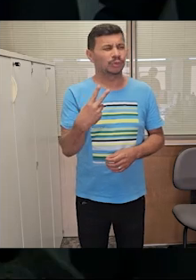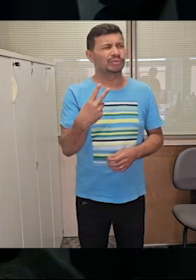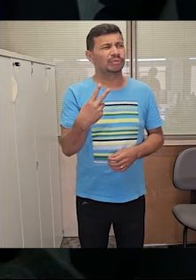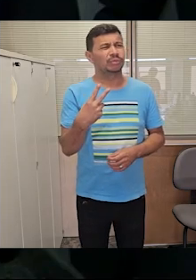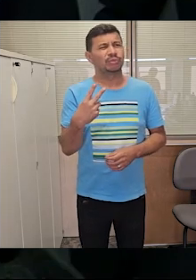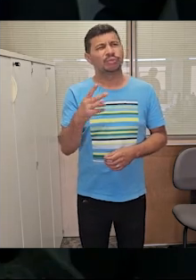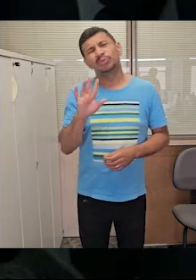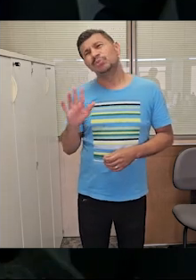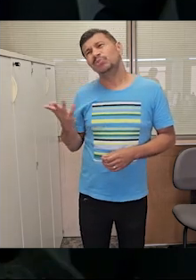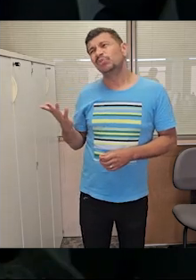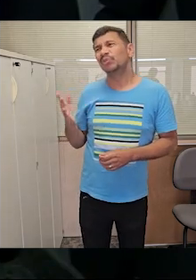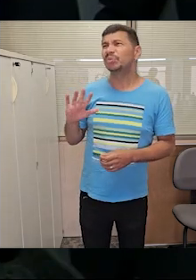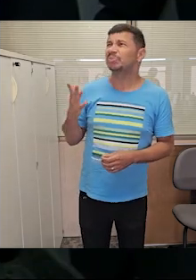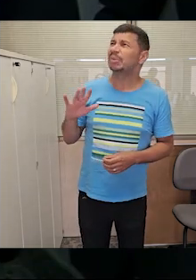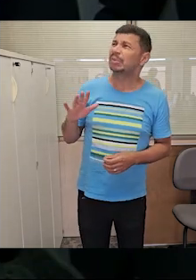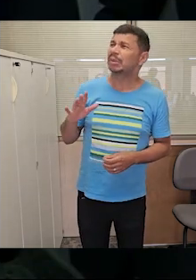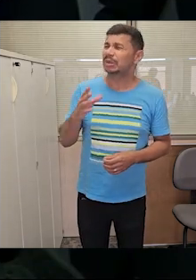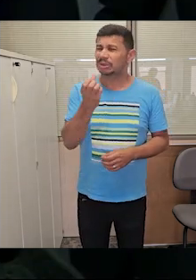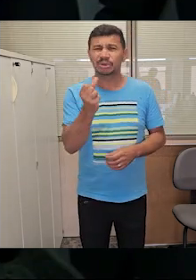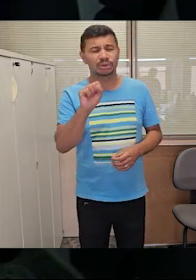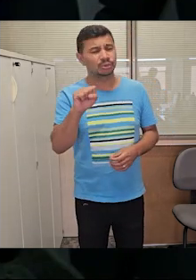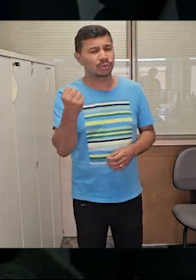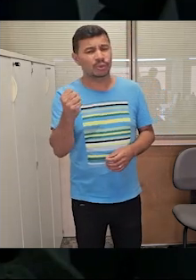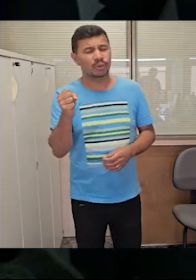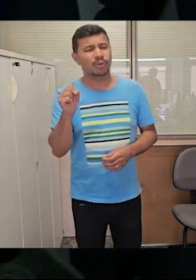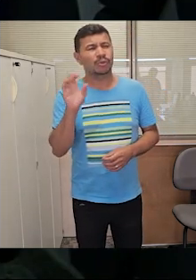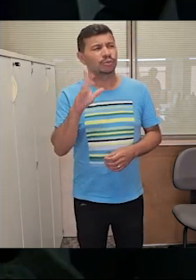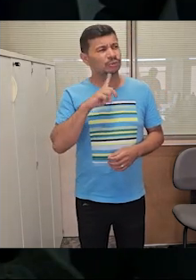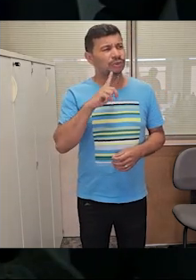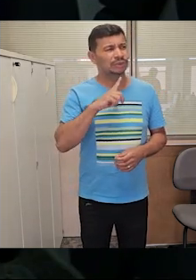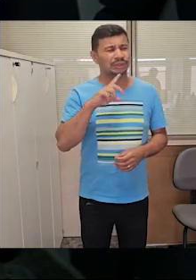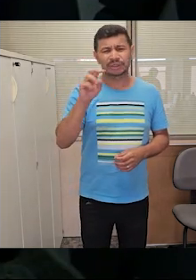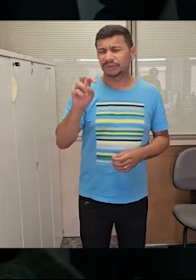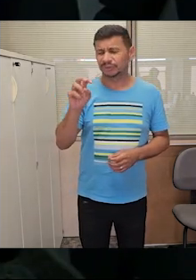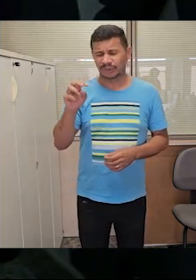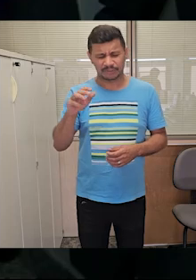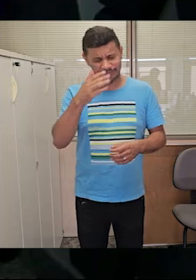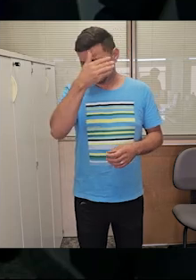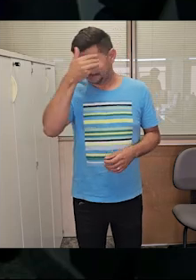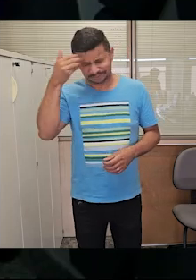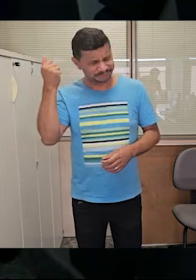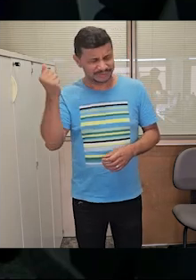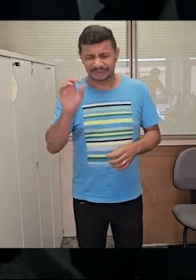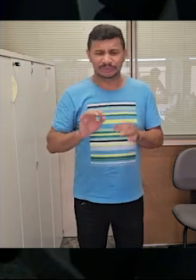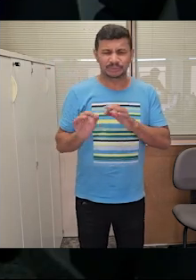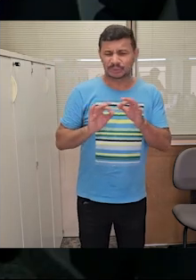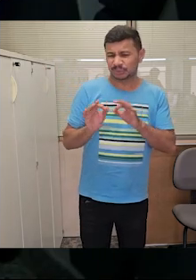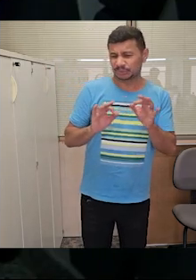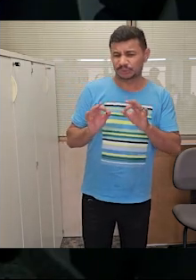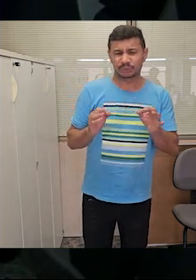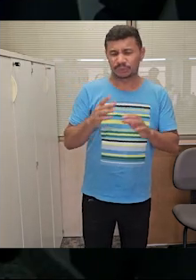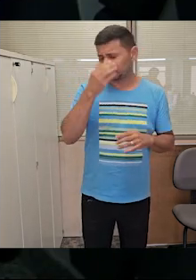já tinha... Em final de 68, teve o ato institucional número 5. Perdi as contas aí dos atos